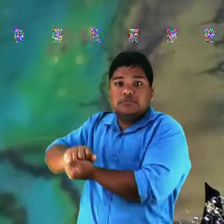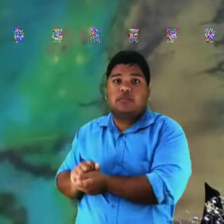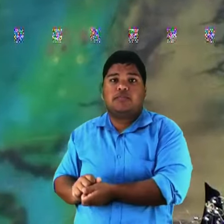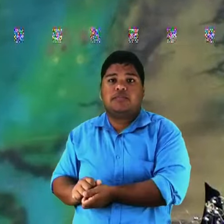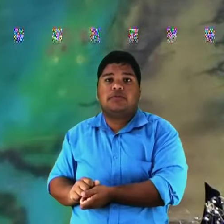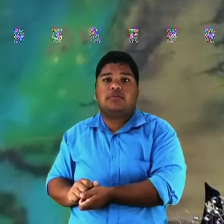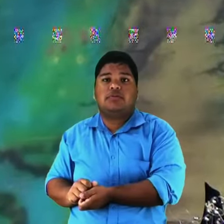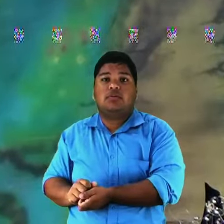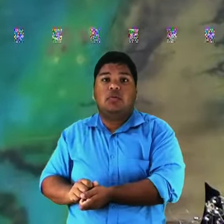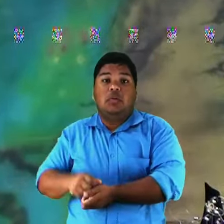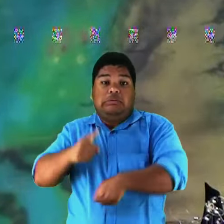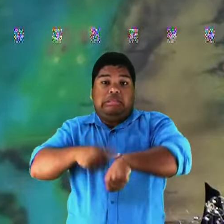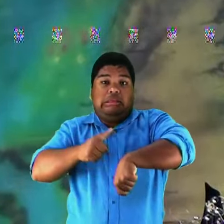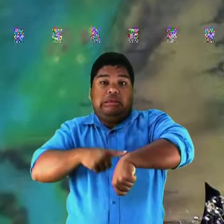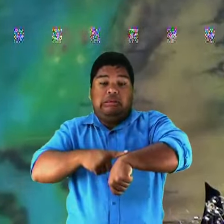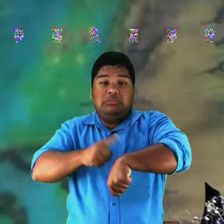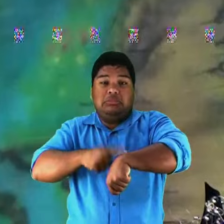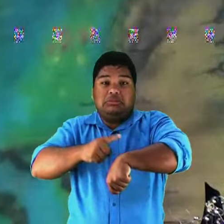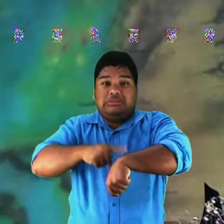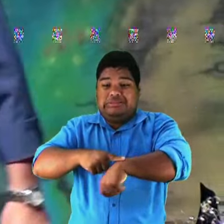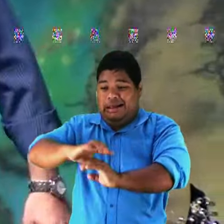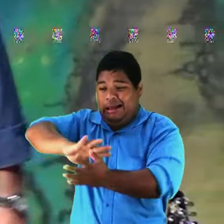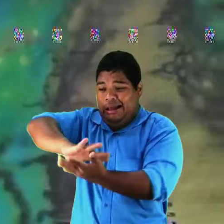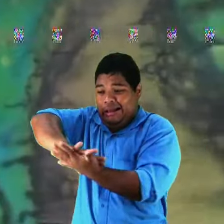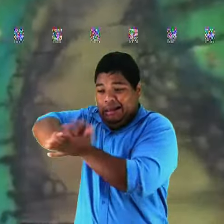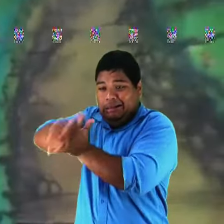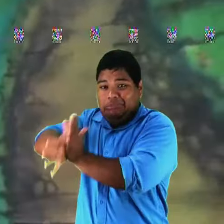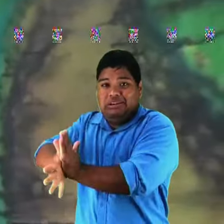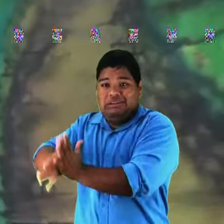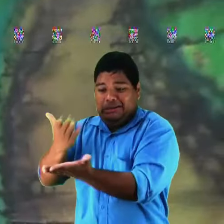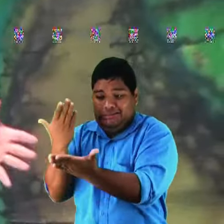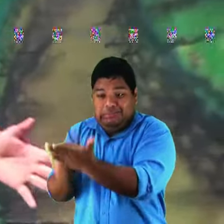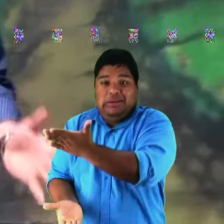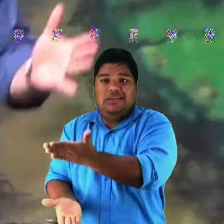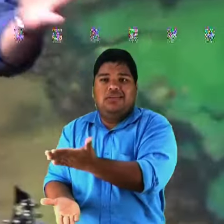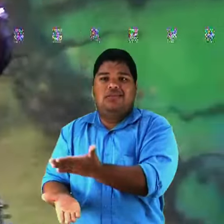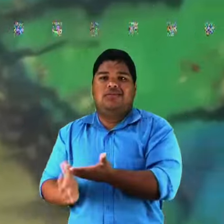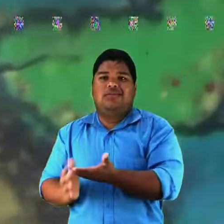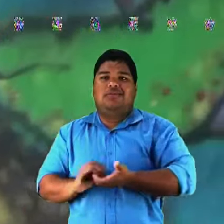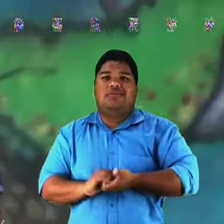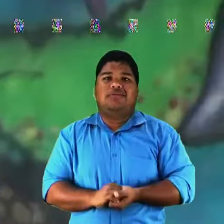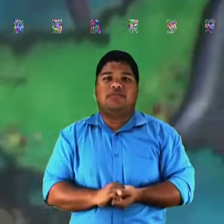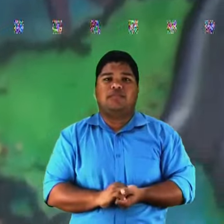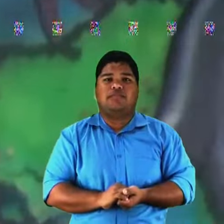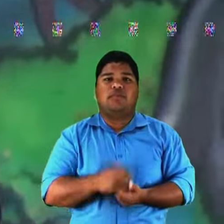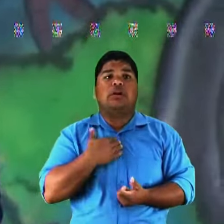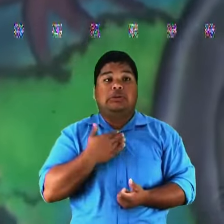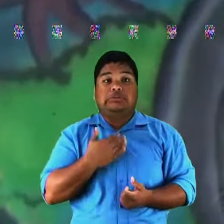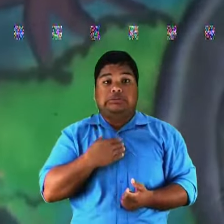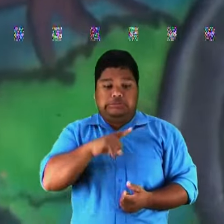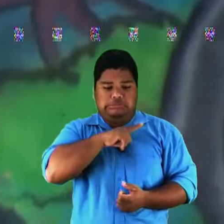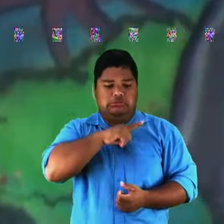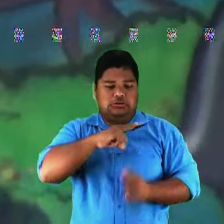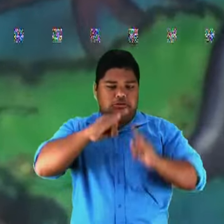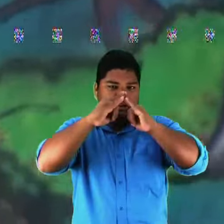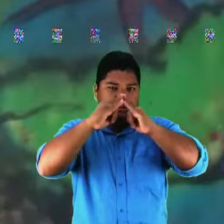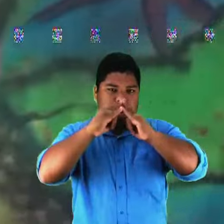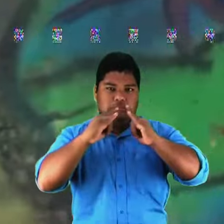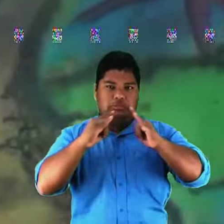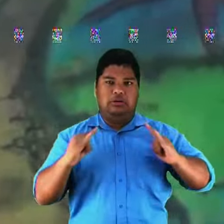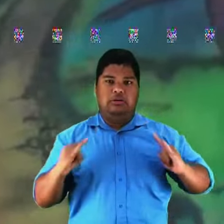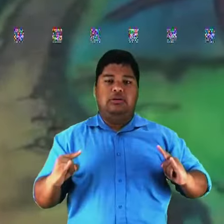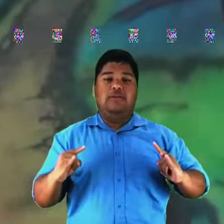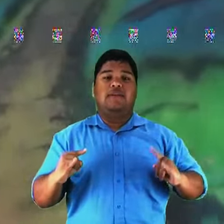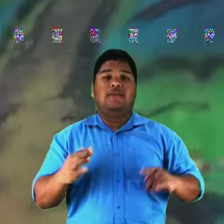com o tempo se perde. Eu lembro, eu tinha uma barraca, eu vou